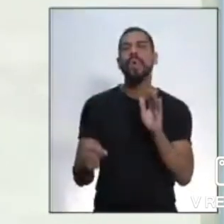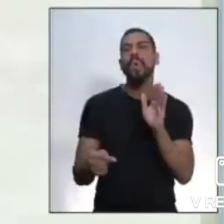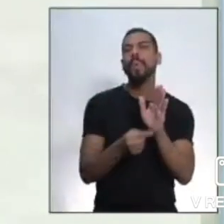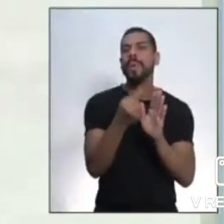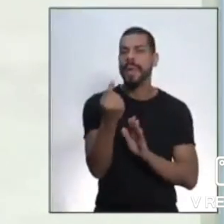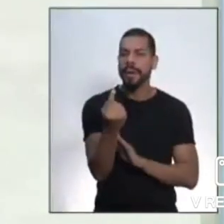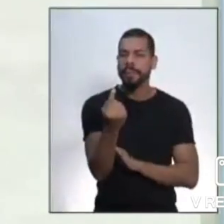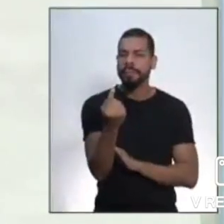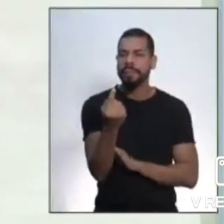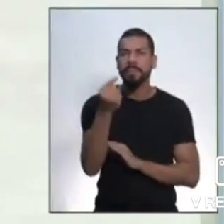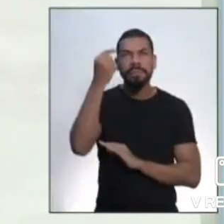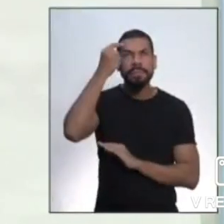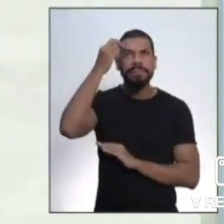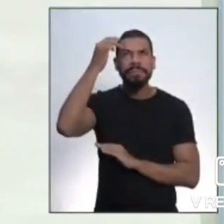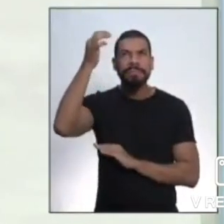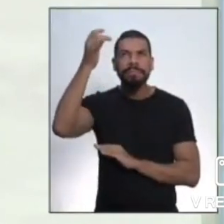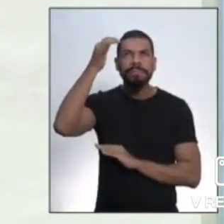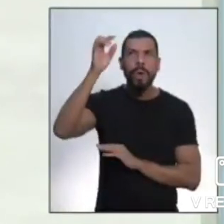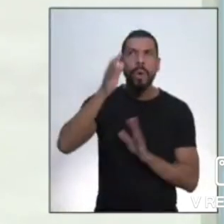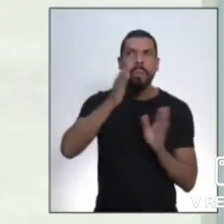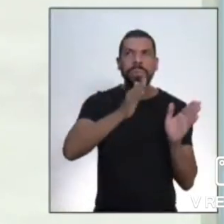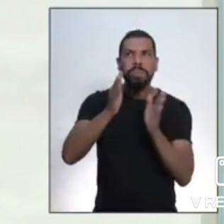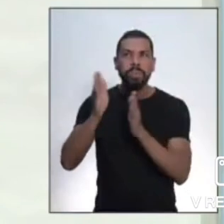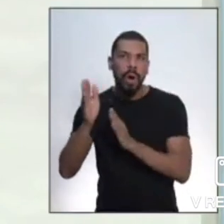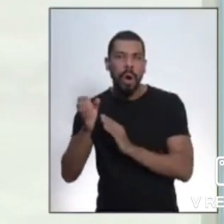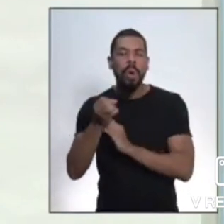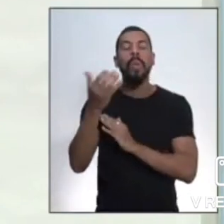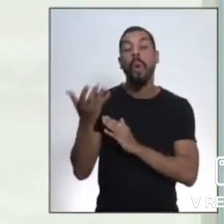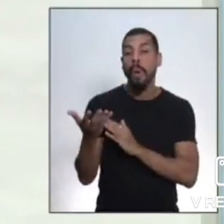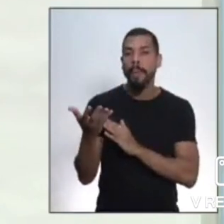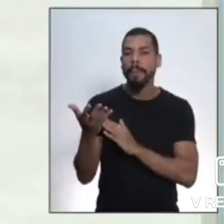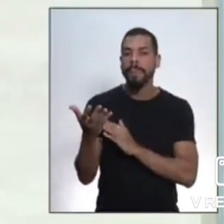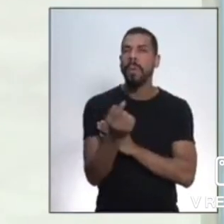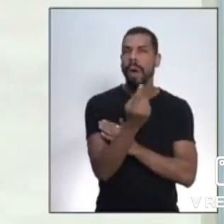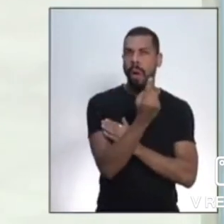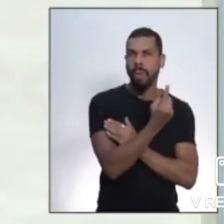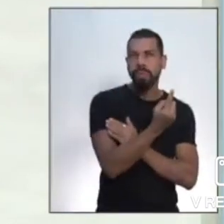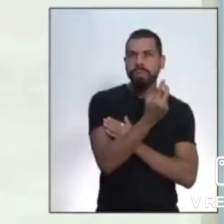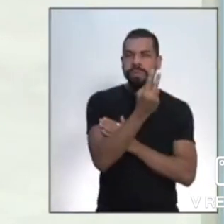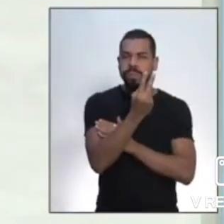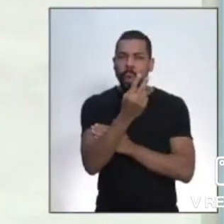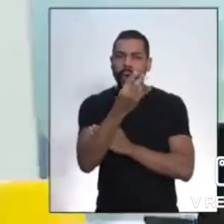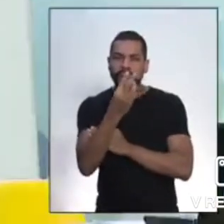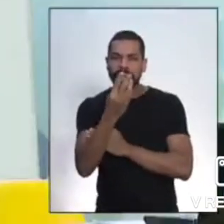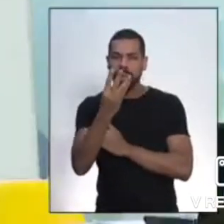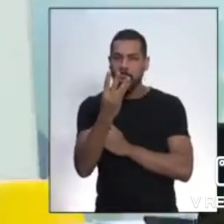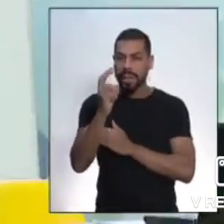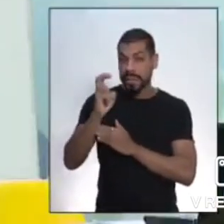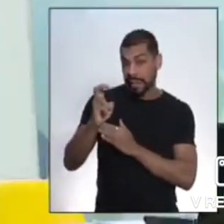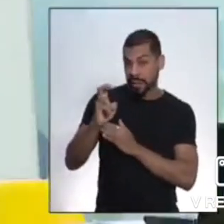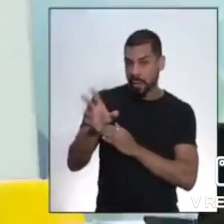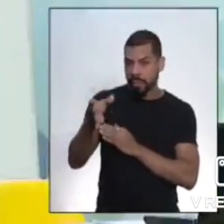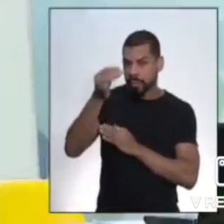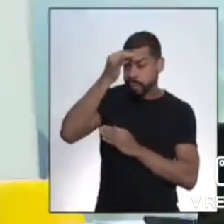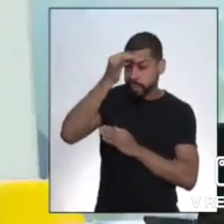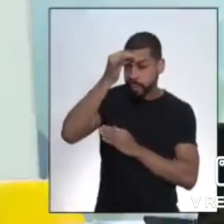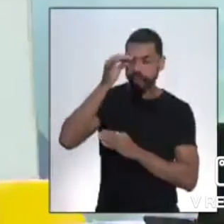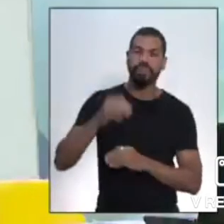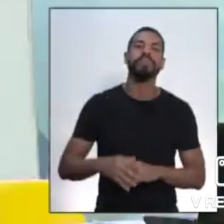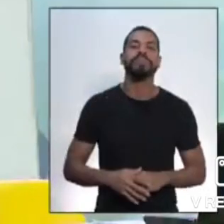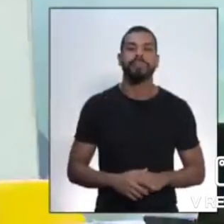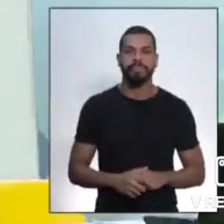então, mentalmente, qual que é a sequência que eu quero? Então, as posições que eu quero mentalmente